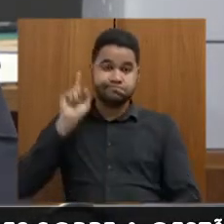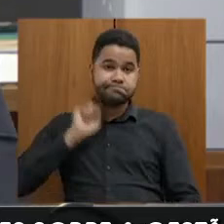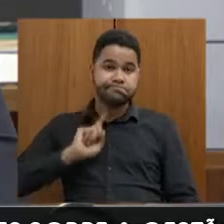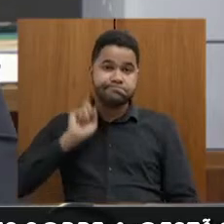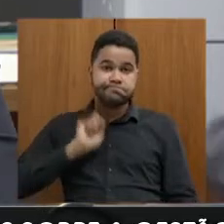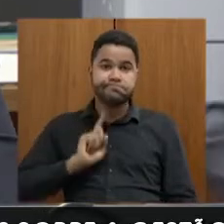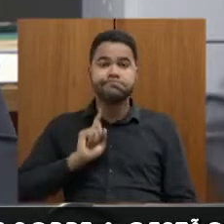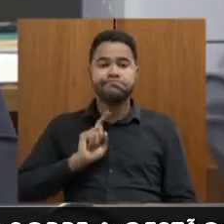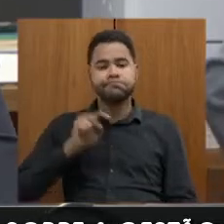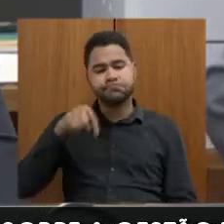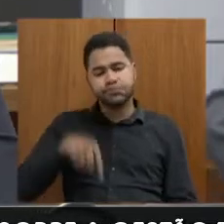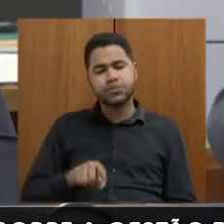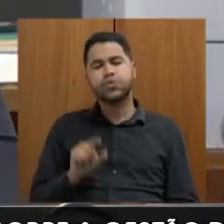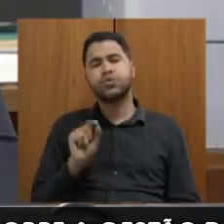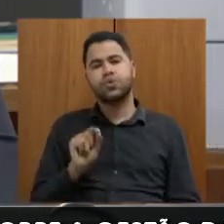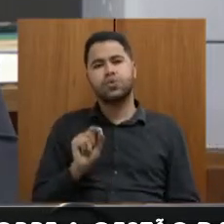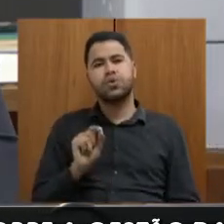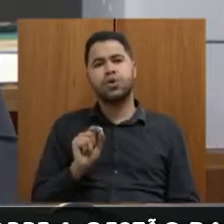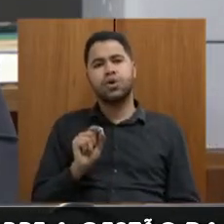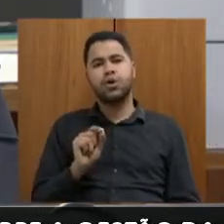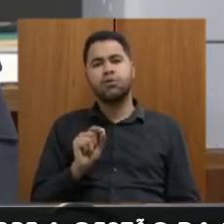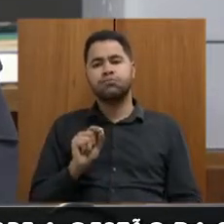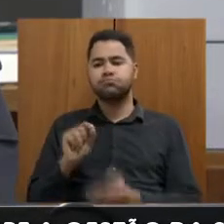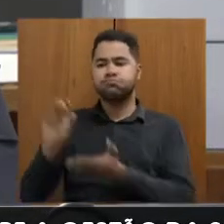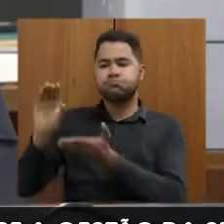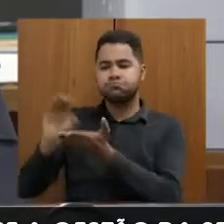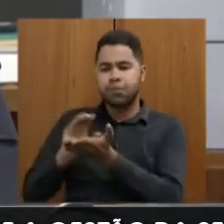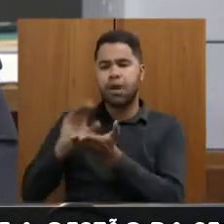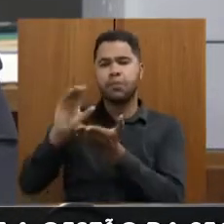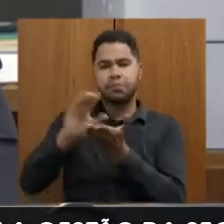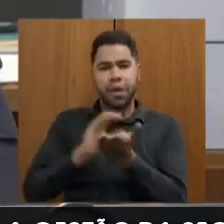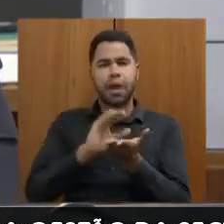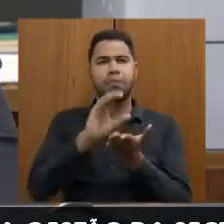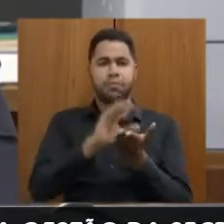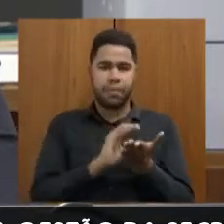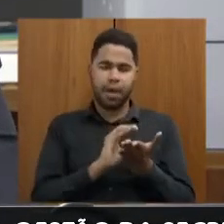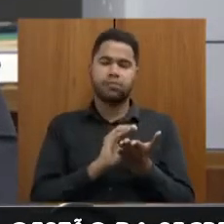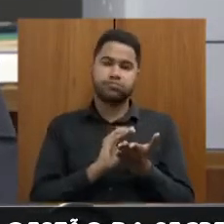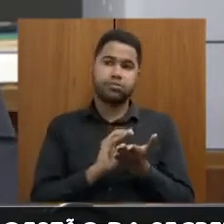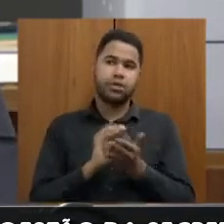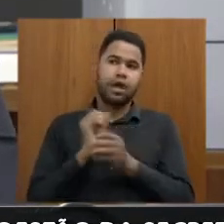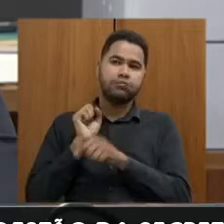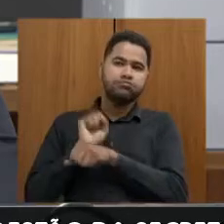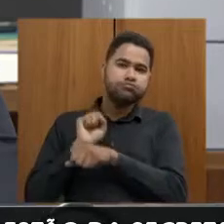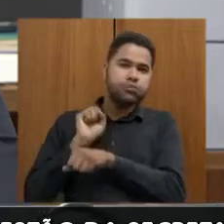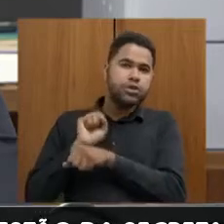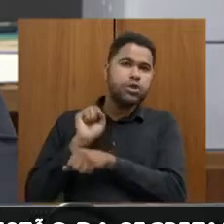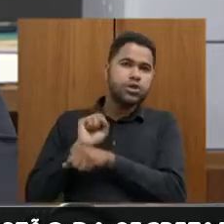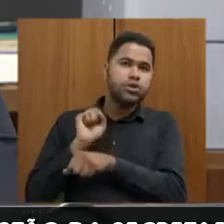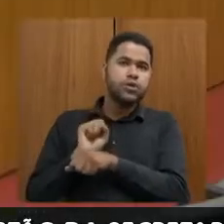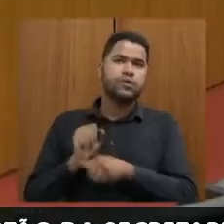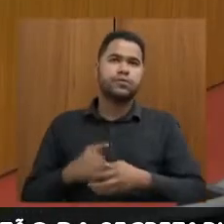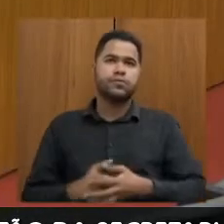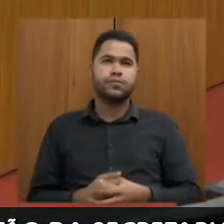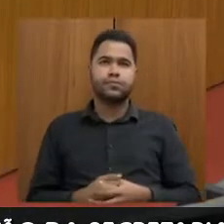terá esse esses investimentos que nós esperamos por tanto tempo